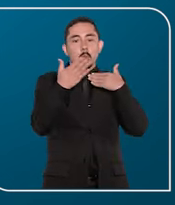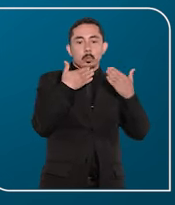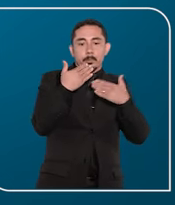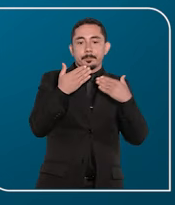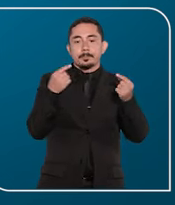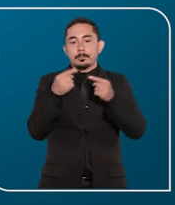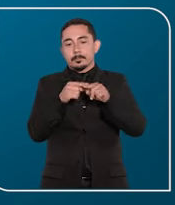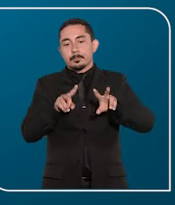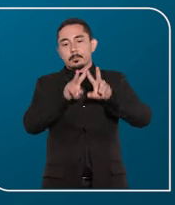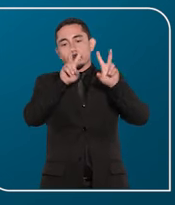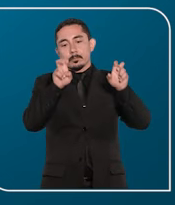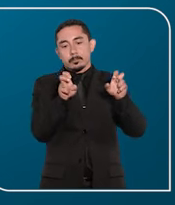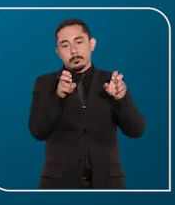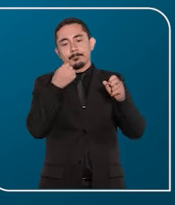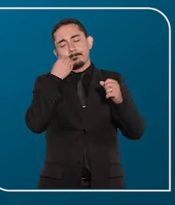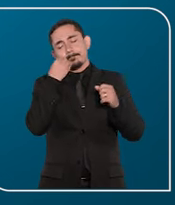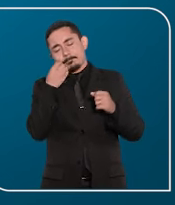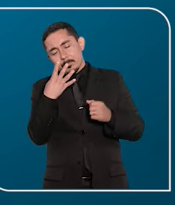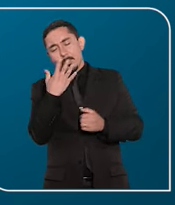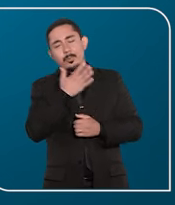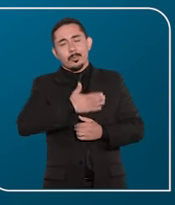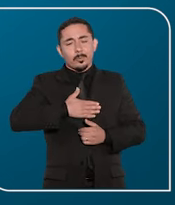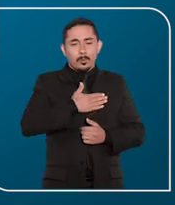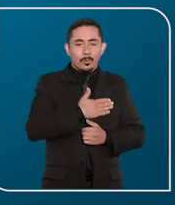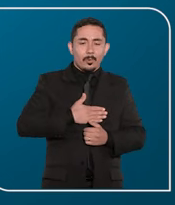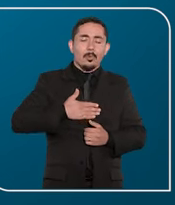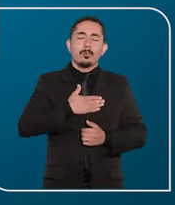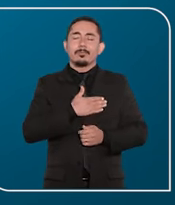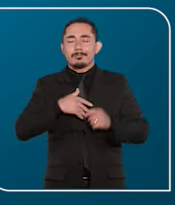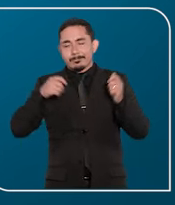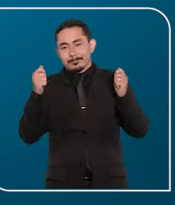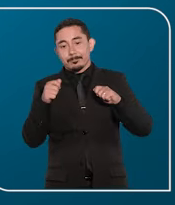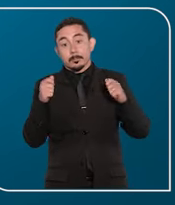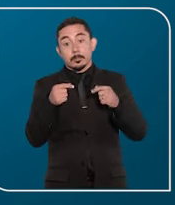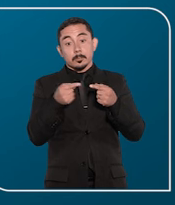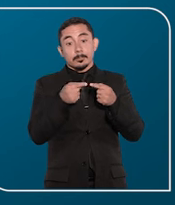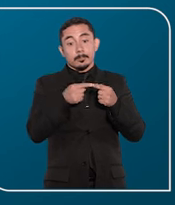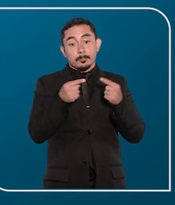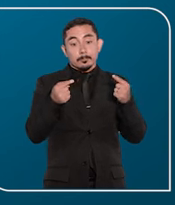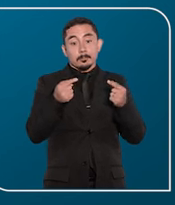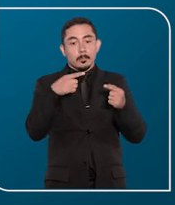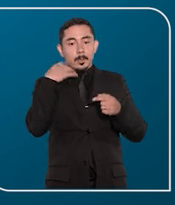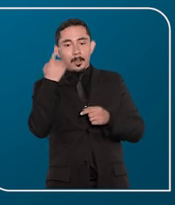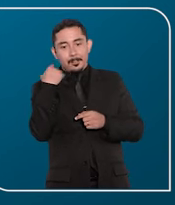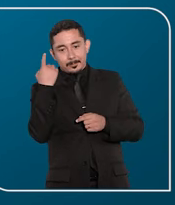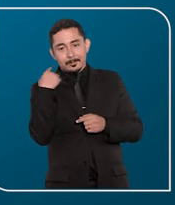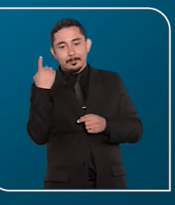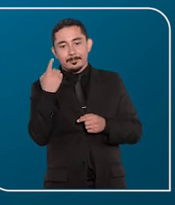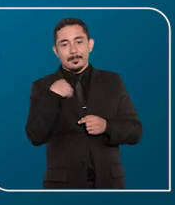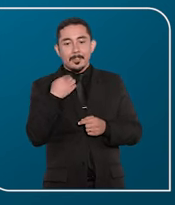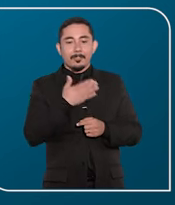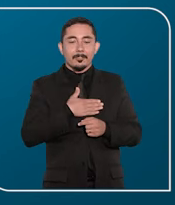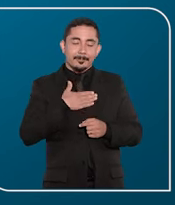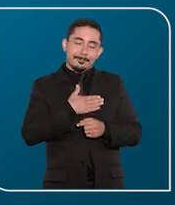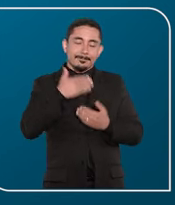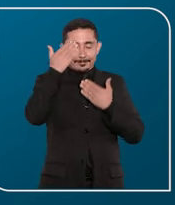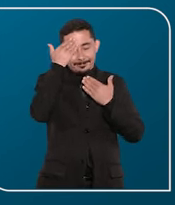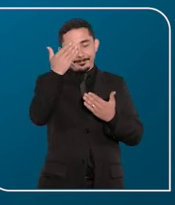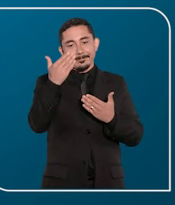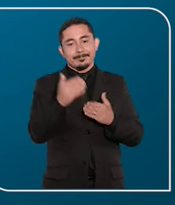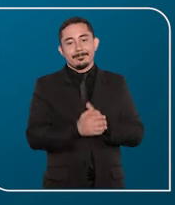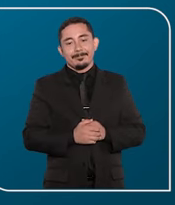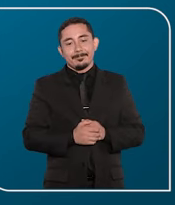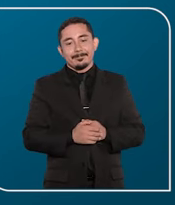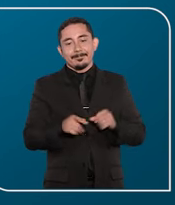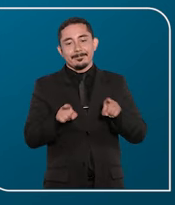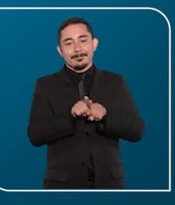tema que é tão gostoso, tão prazeroso, que é conversar sobre advocacia. Só tenho a agradecer. E fica o meu